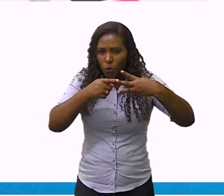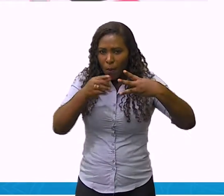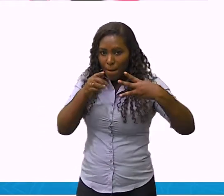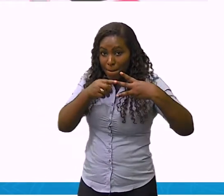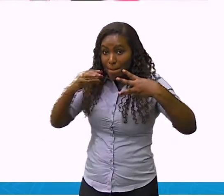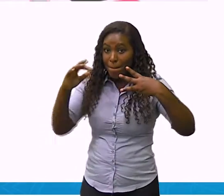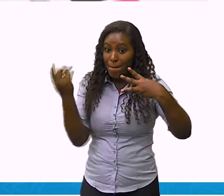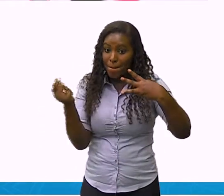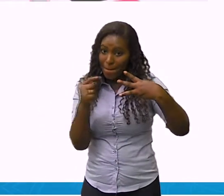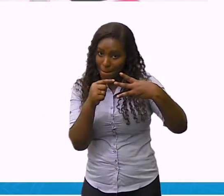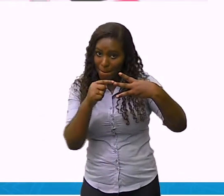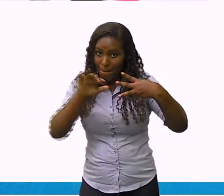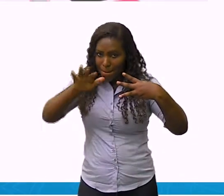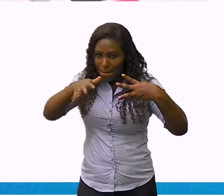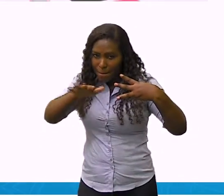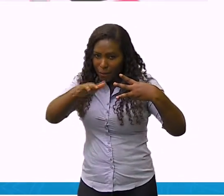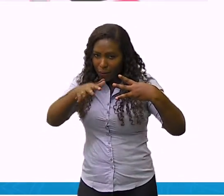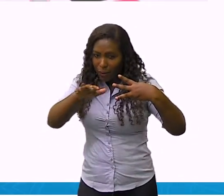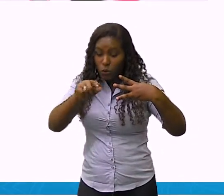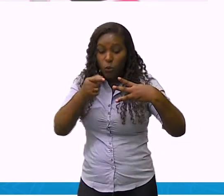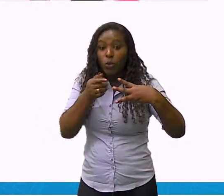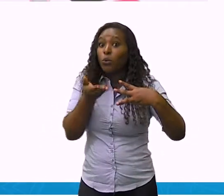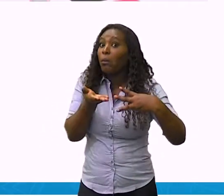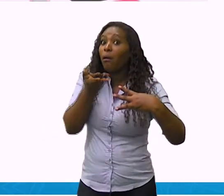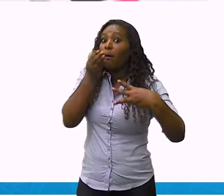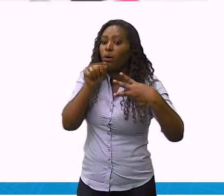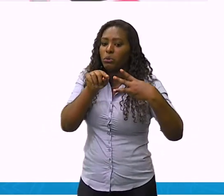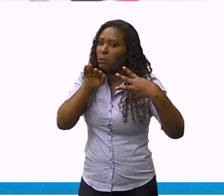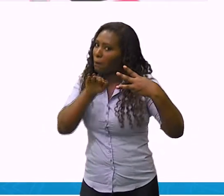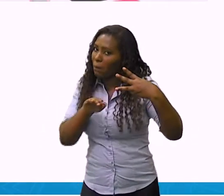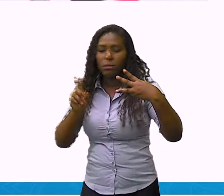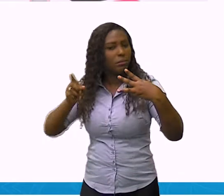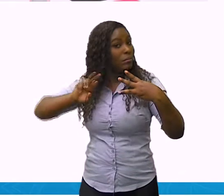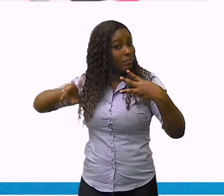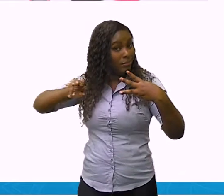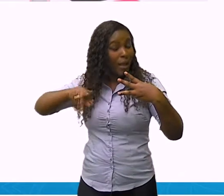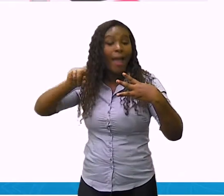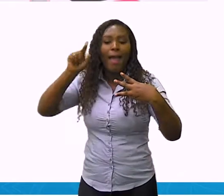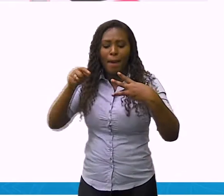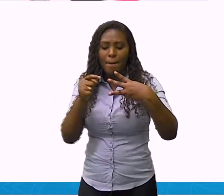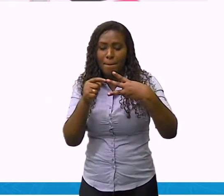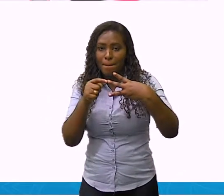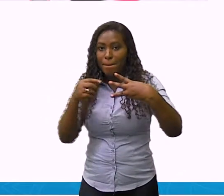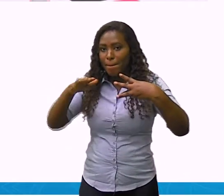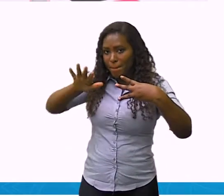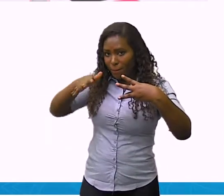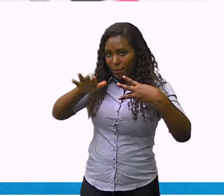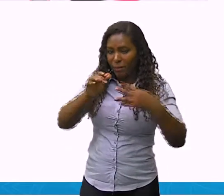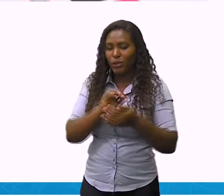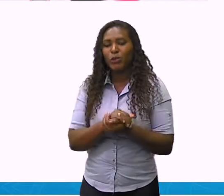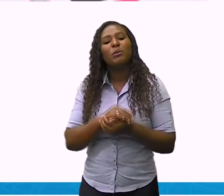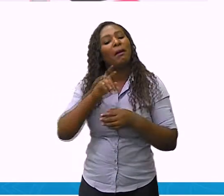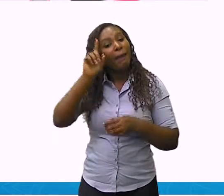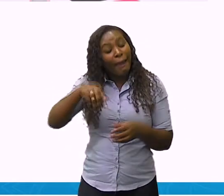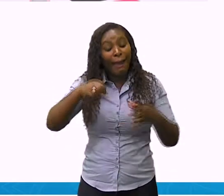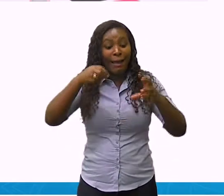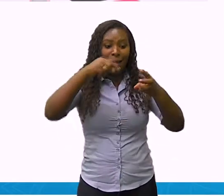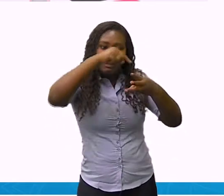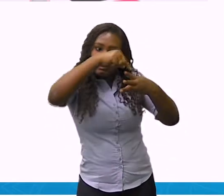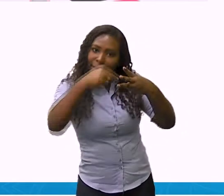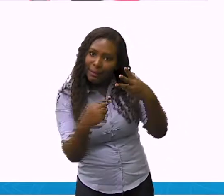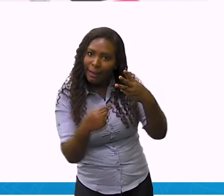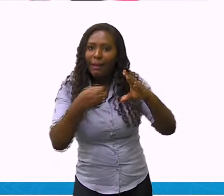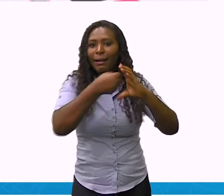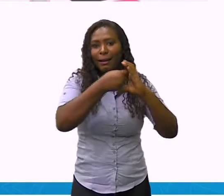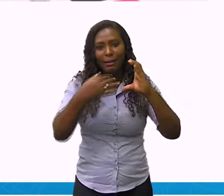estas 3 características são comuns a qualquer paralelogramo. Mas vamos nos dedicar agora